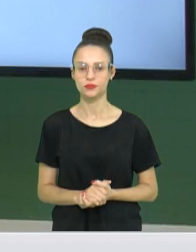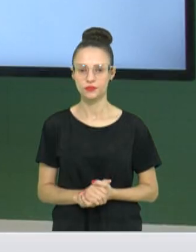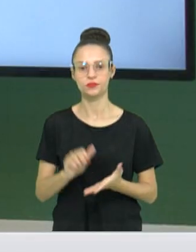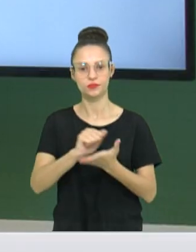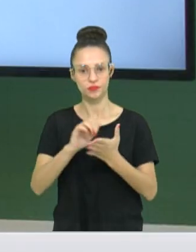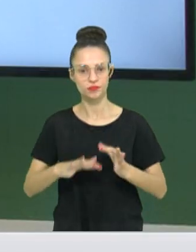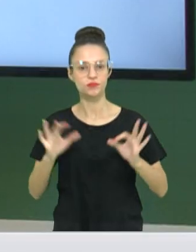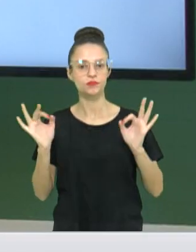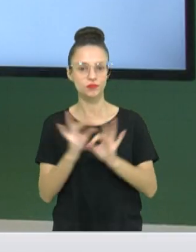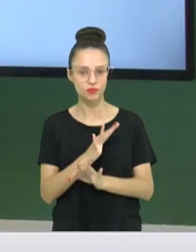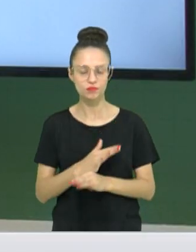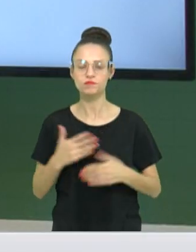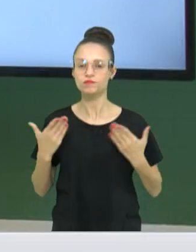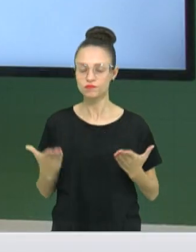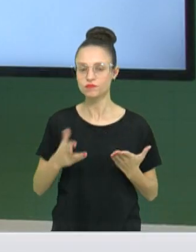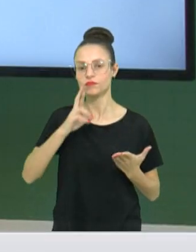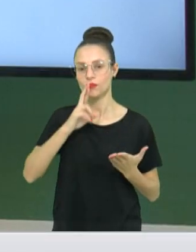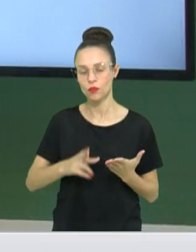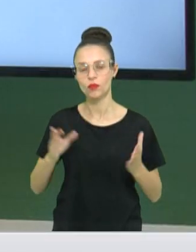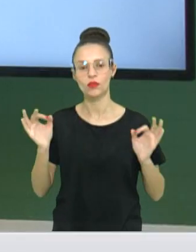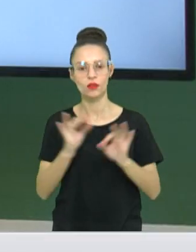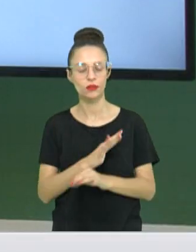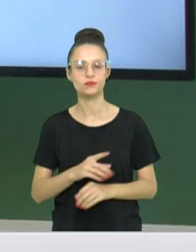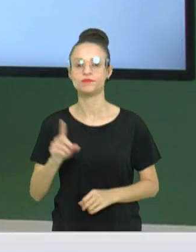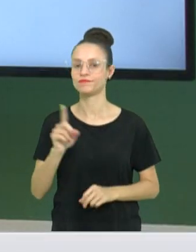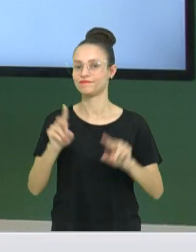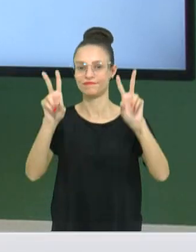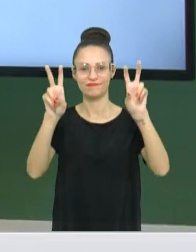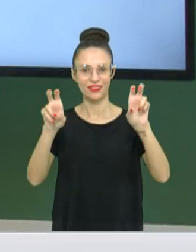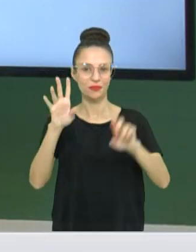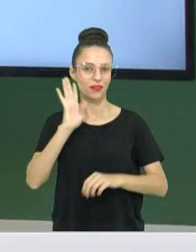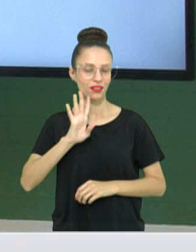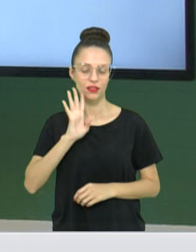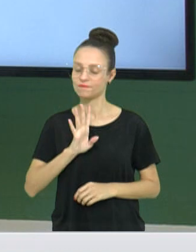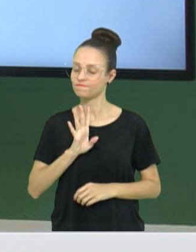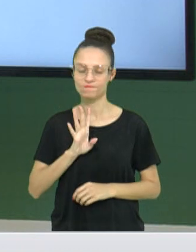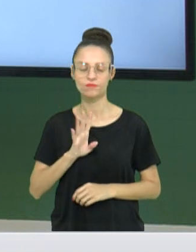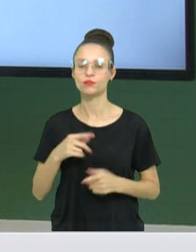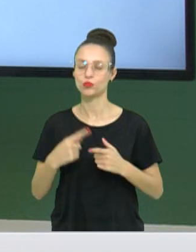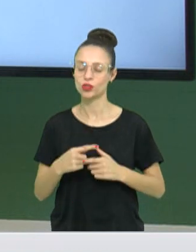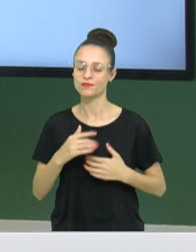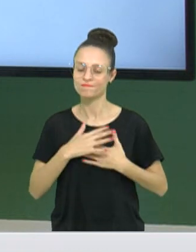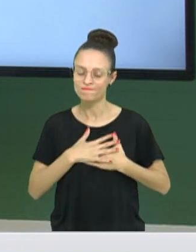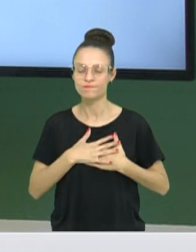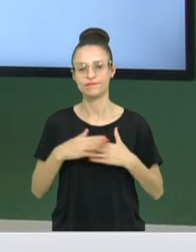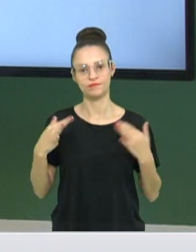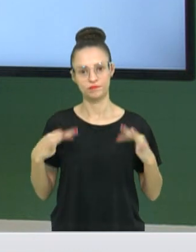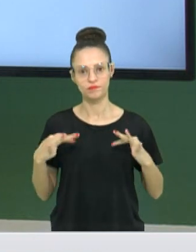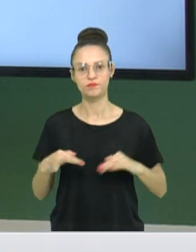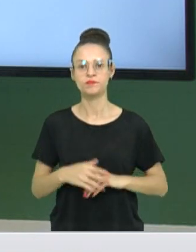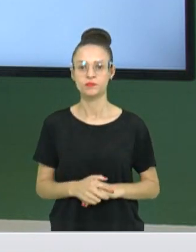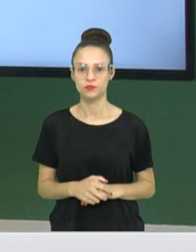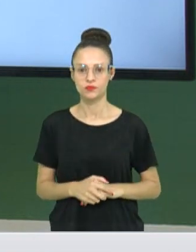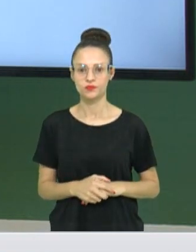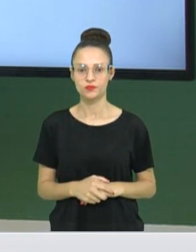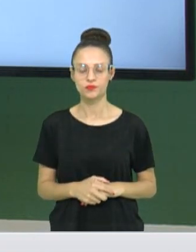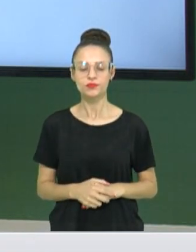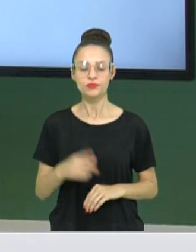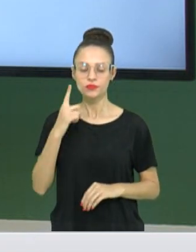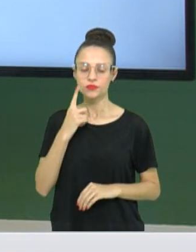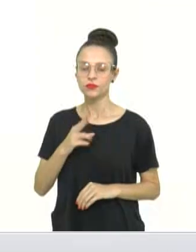Tarefa dada, tarefa cumprida. Não é um tema gostoso para a gente escrever porque dói, machuca, né? Vamos ver como é que ficaria